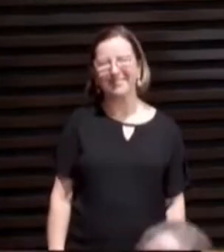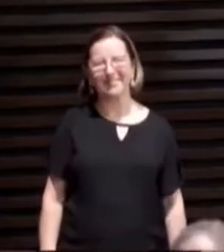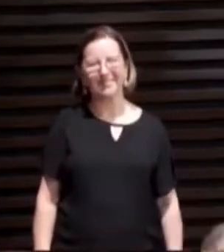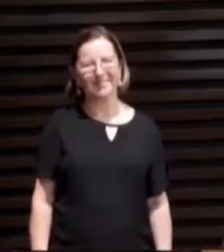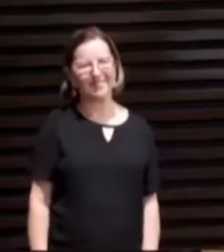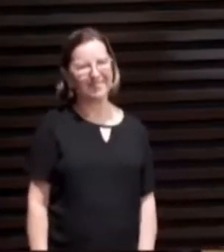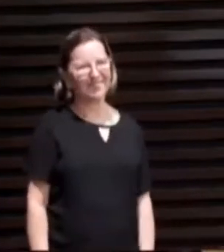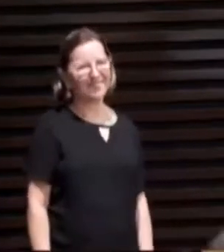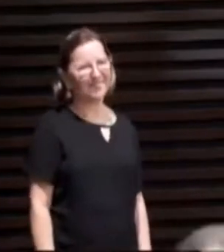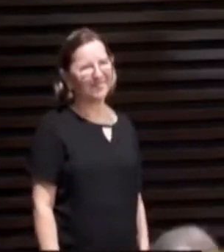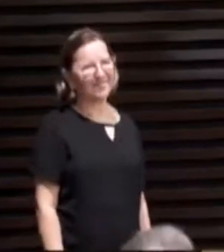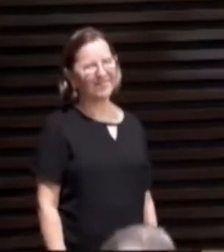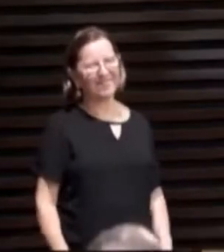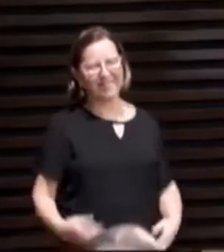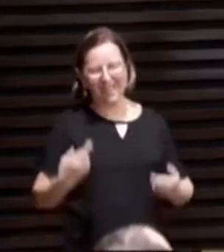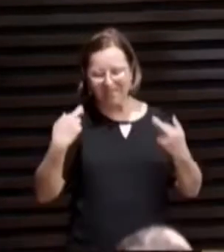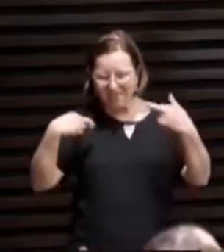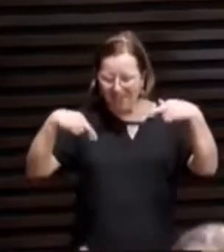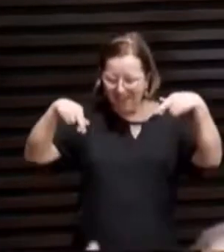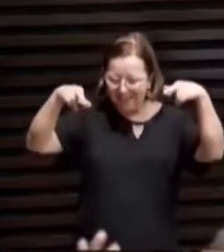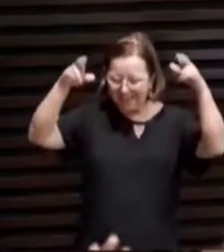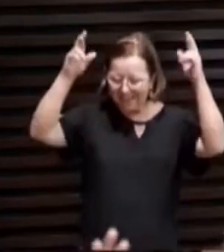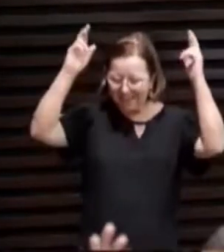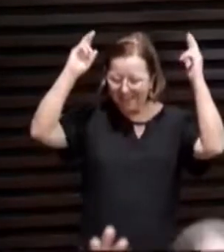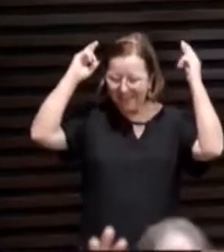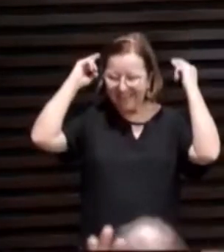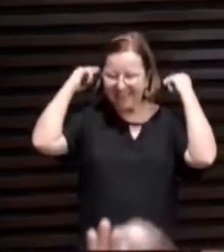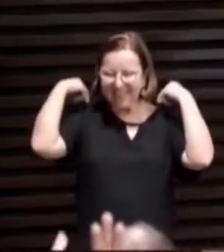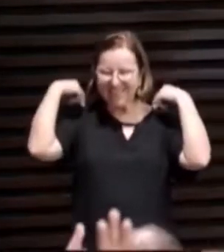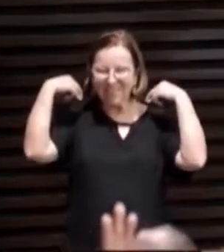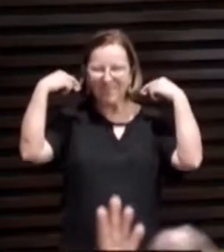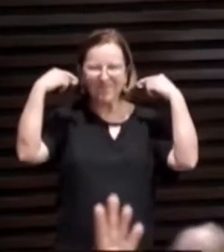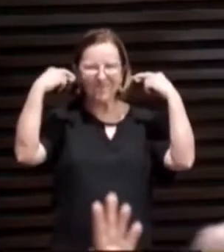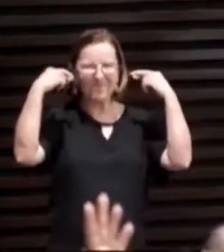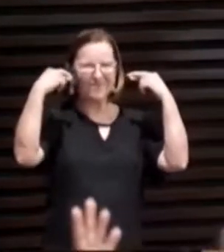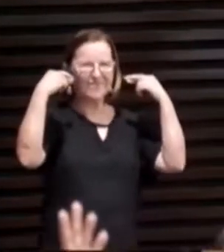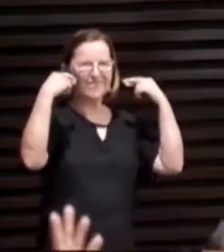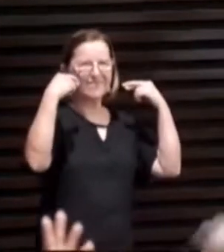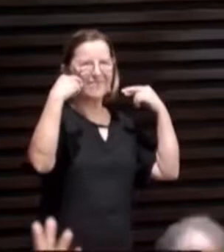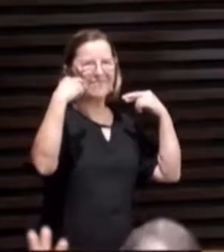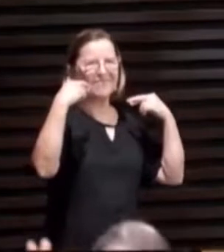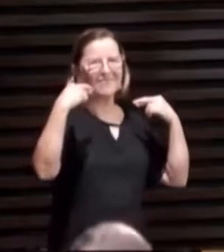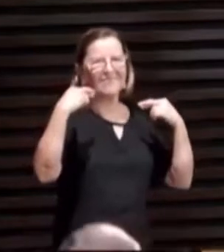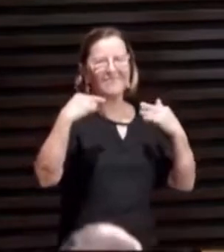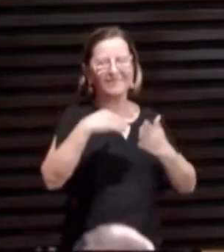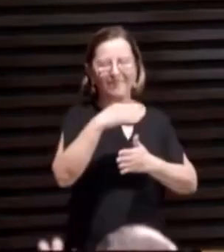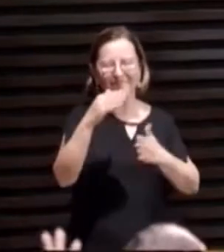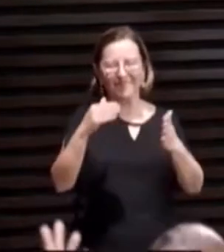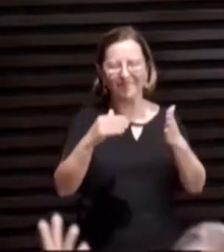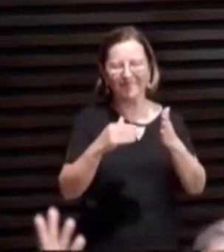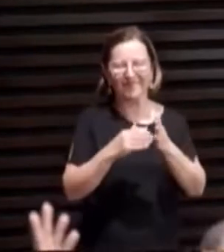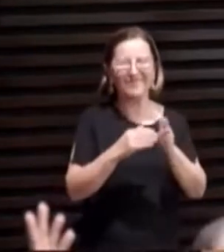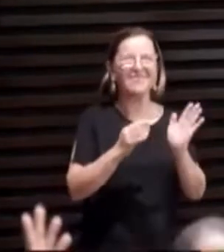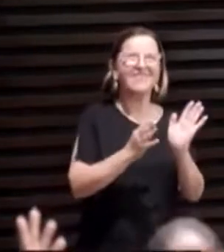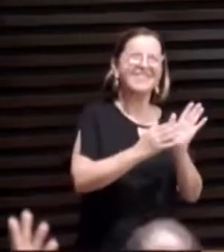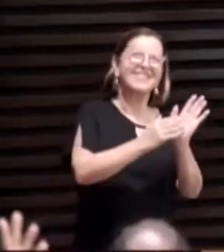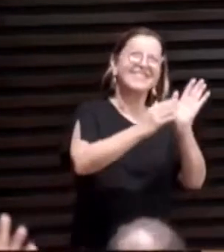ao Cordeiro e ao Cordeiro todo o